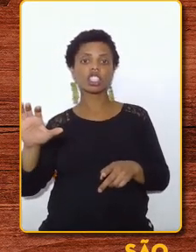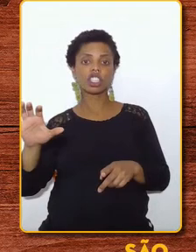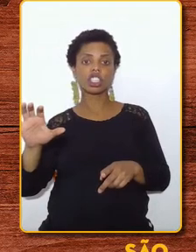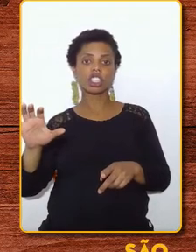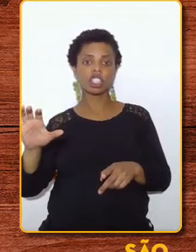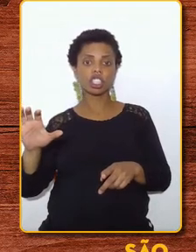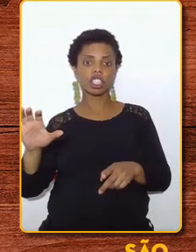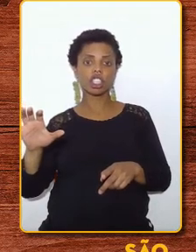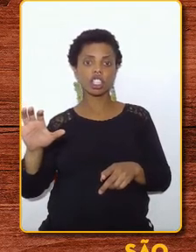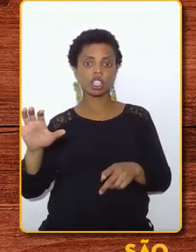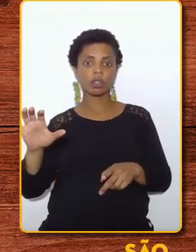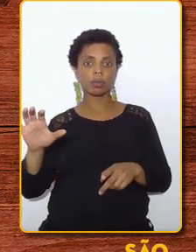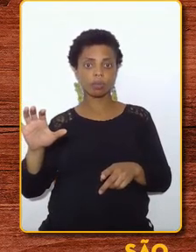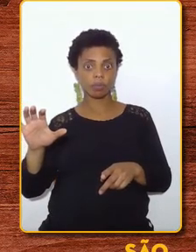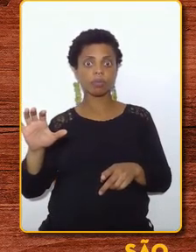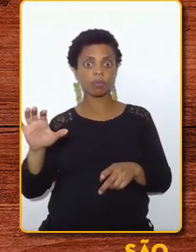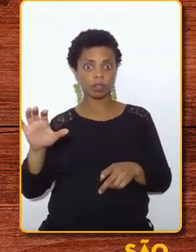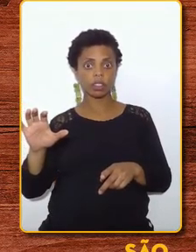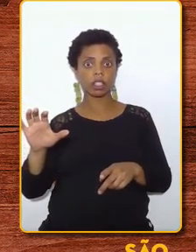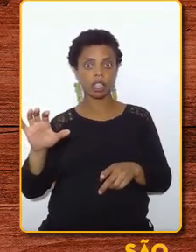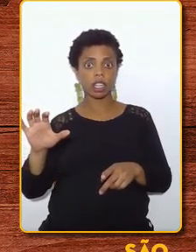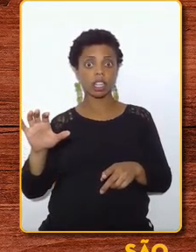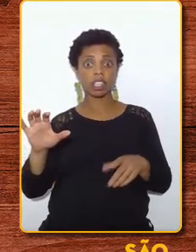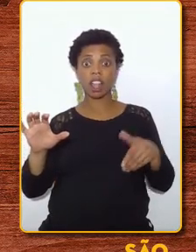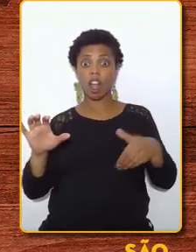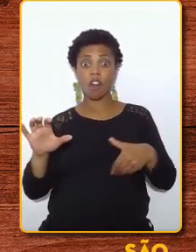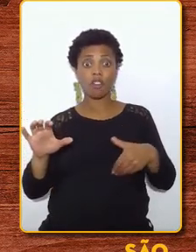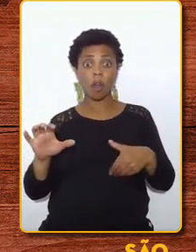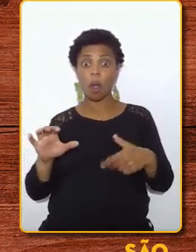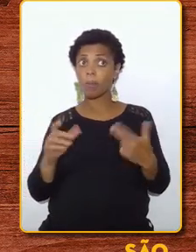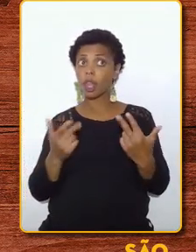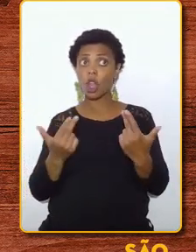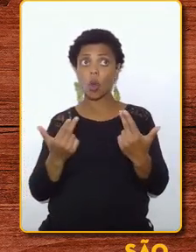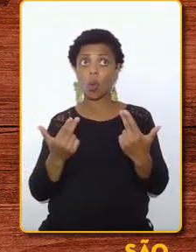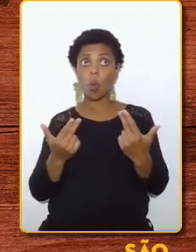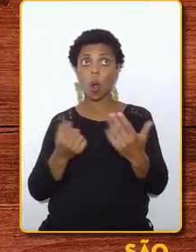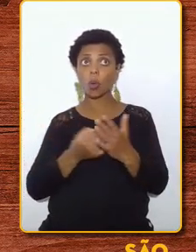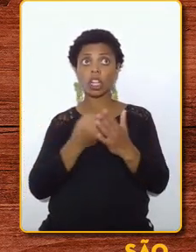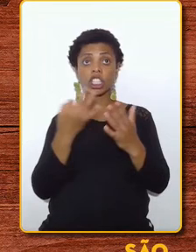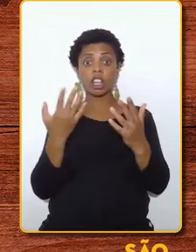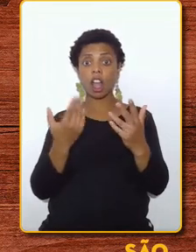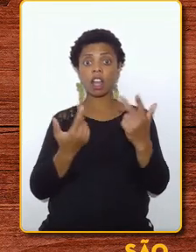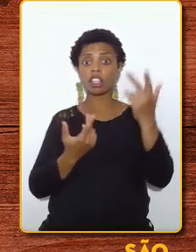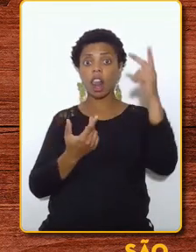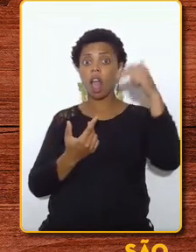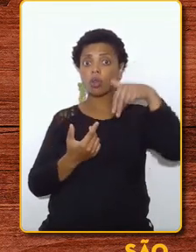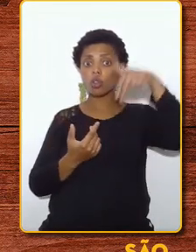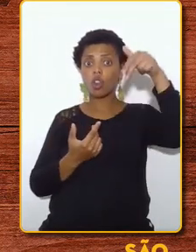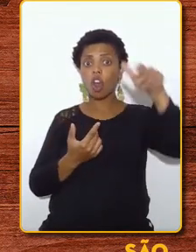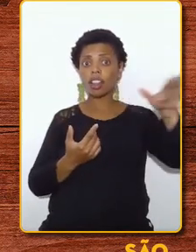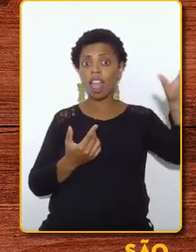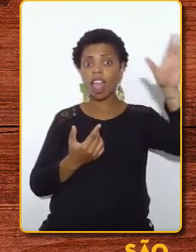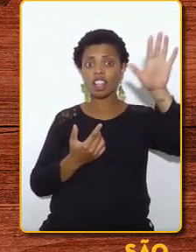em termos absolutos, passando fome do mesmo tamanho do Nordeste, né? Então, assim, problemas...